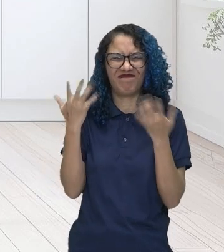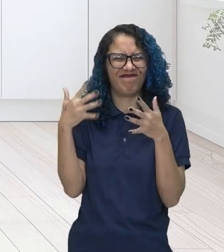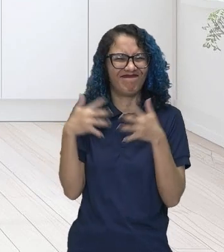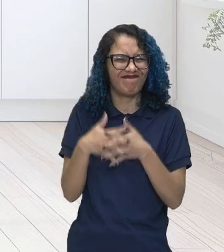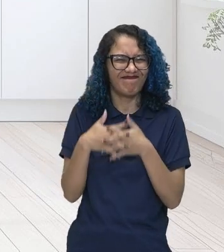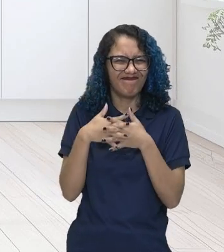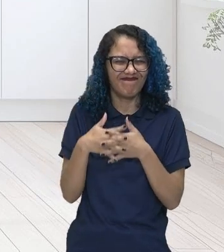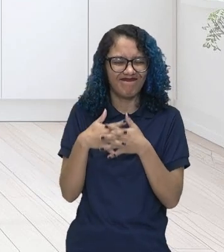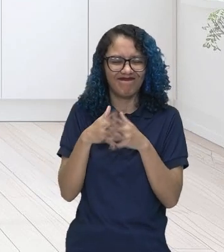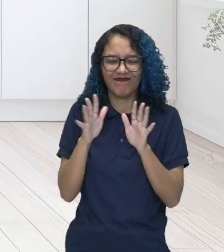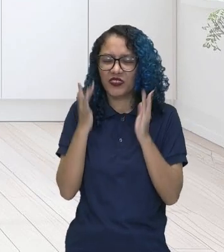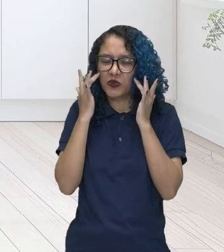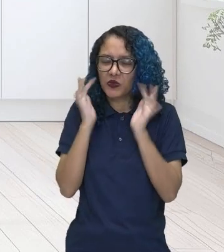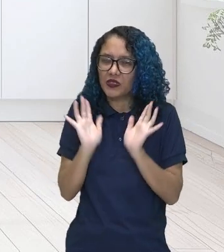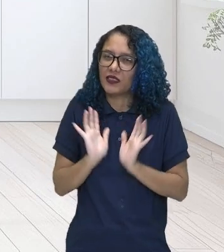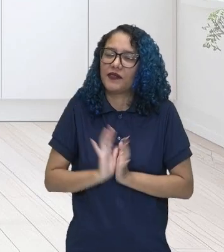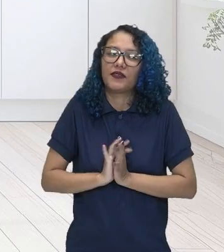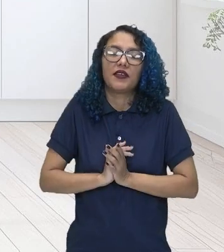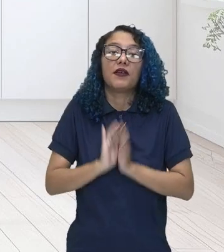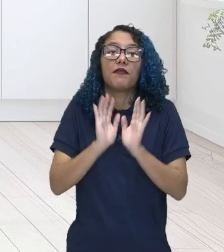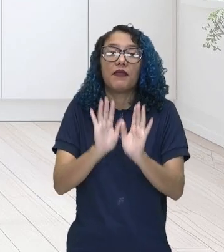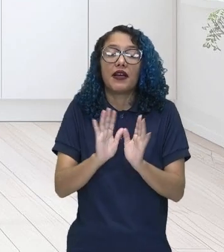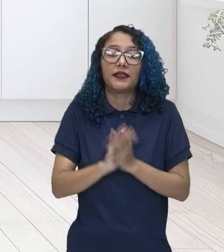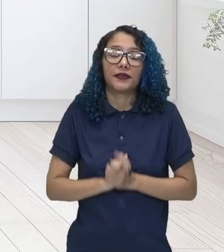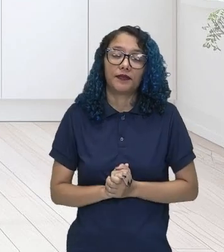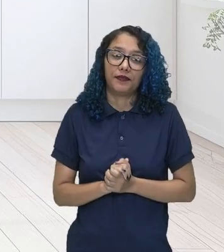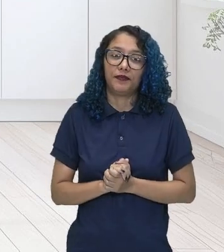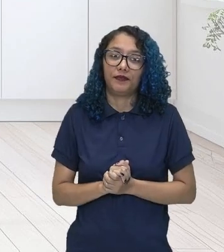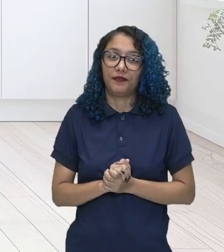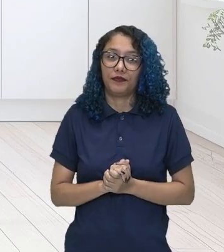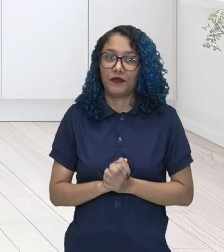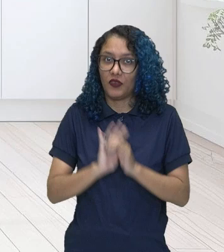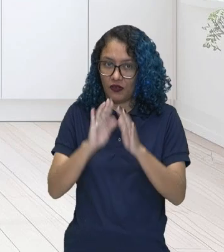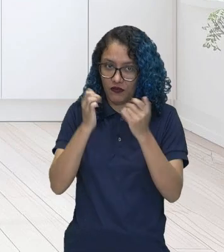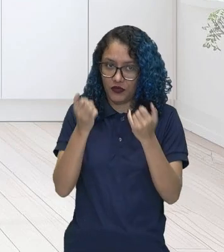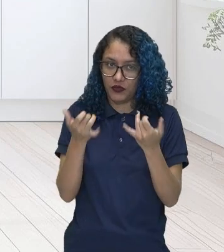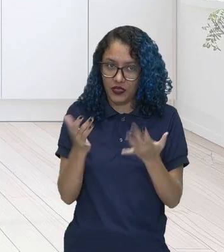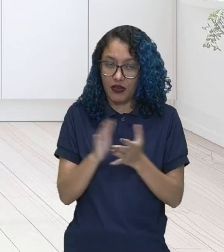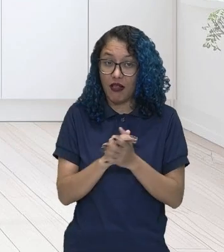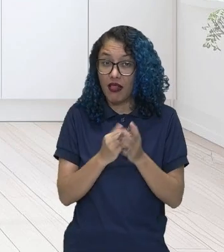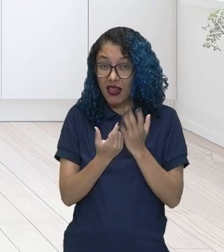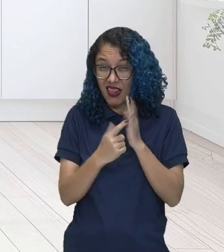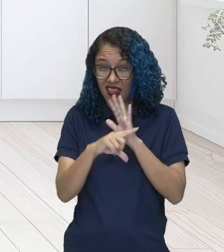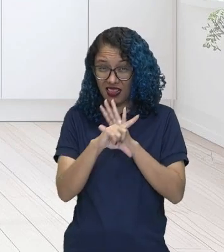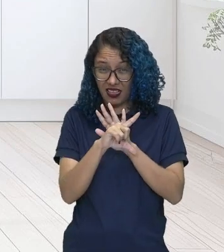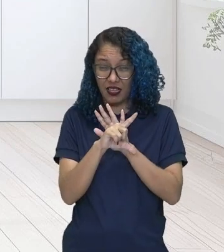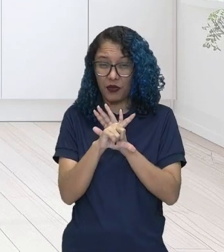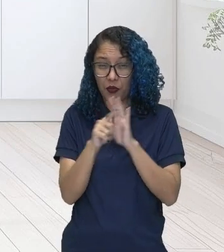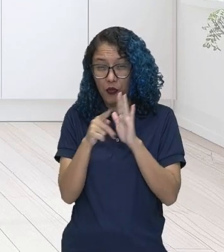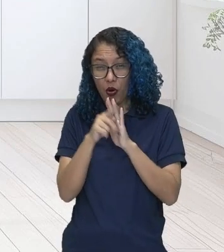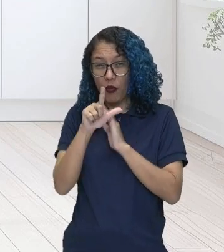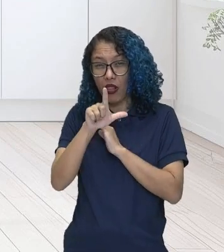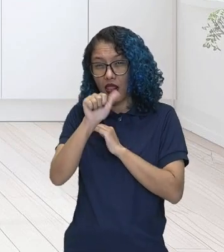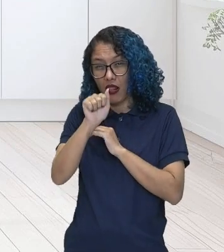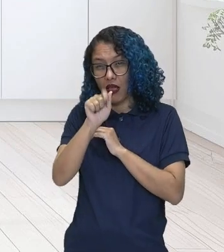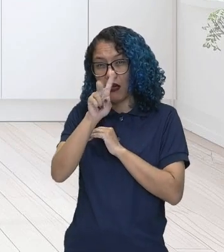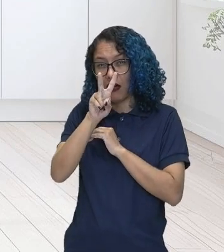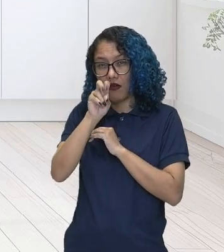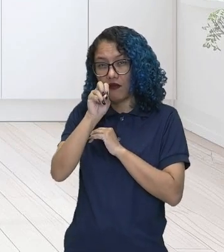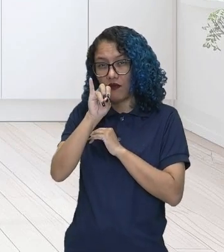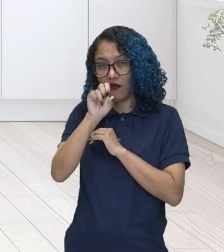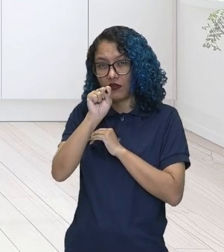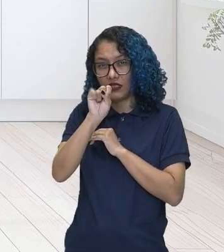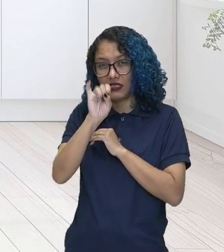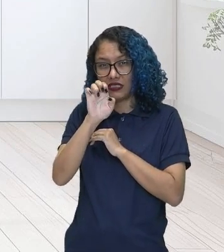sei. Então, gente, a lei de Lavoisier, ela confirma que,